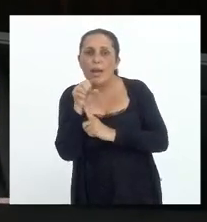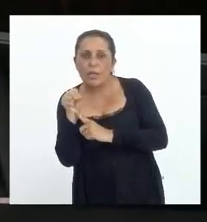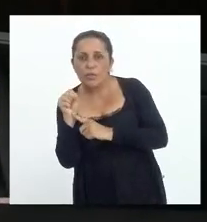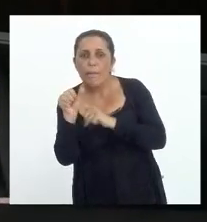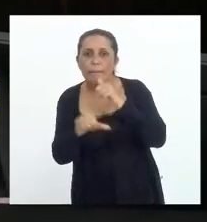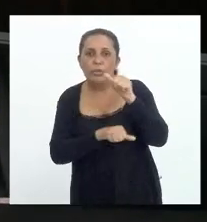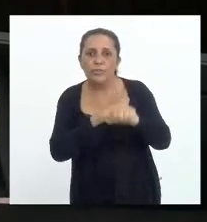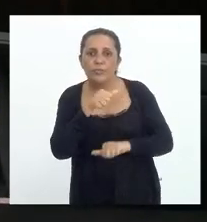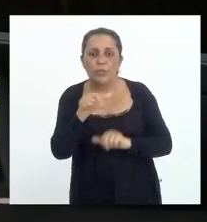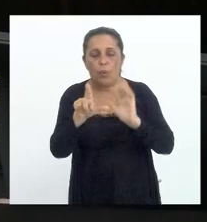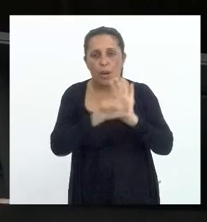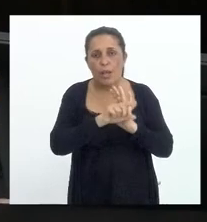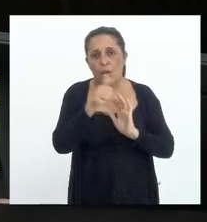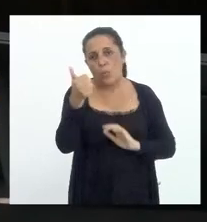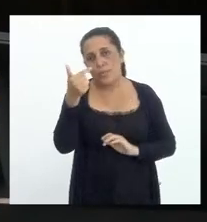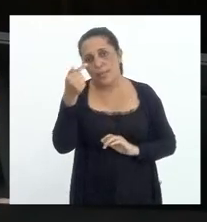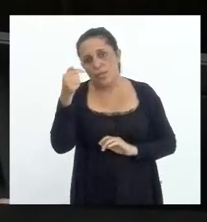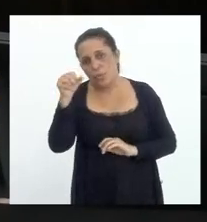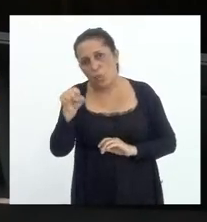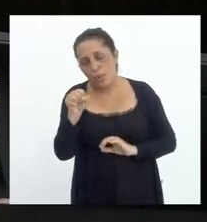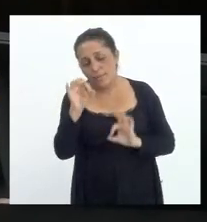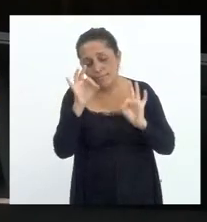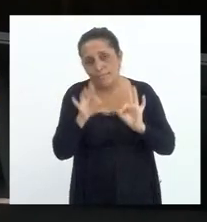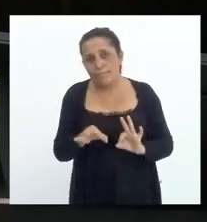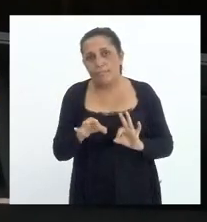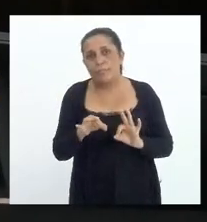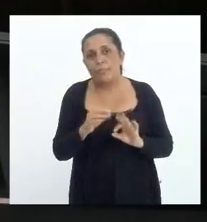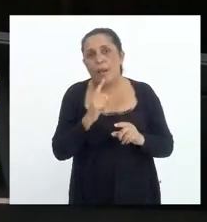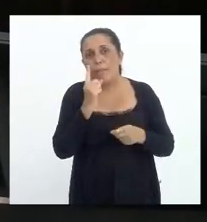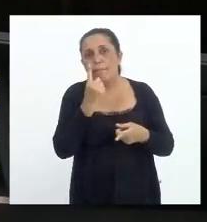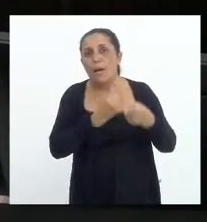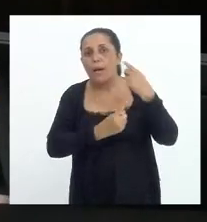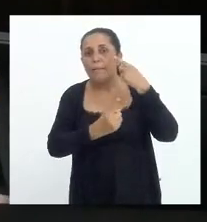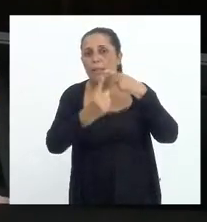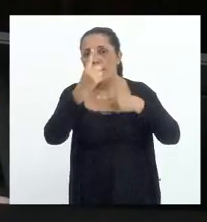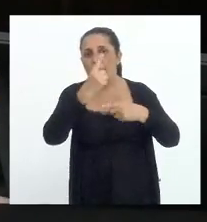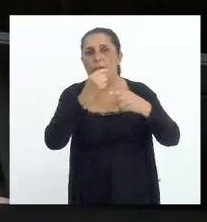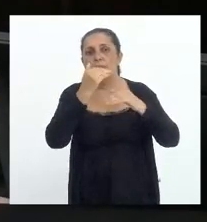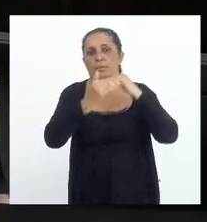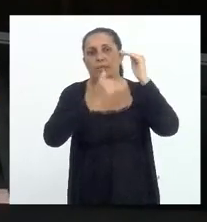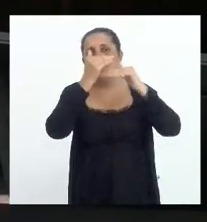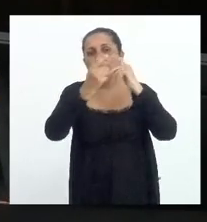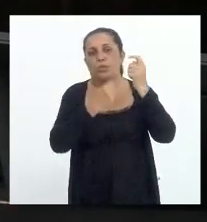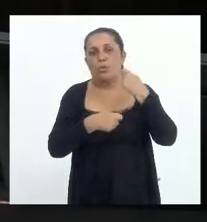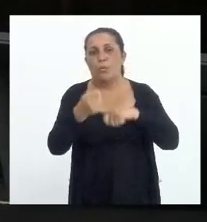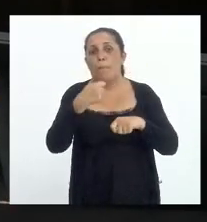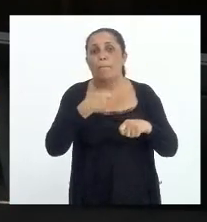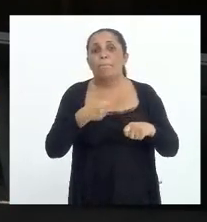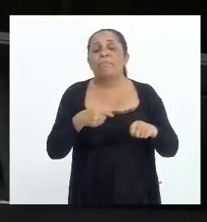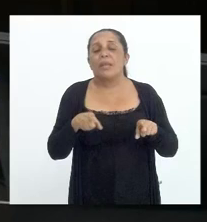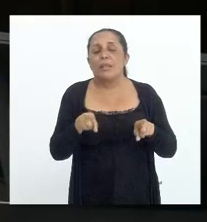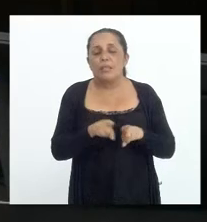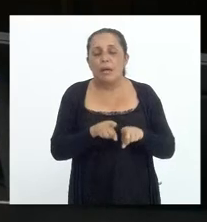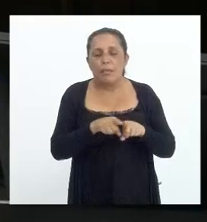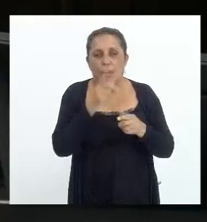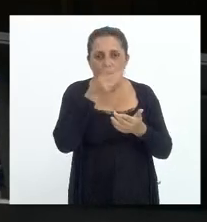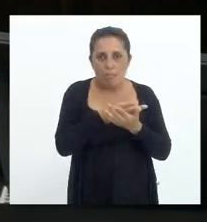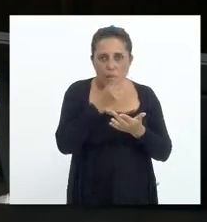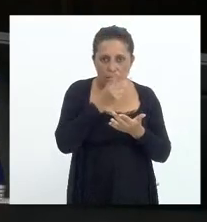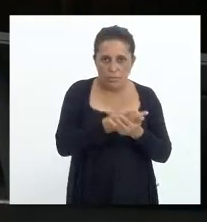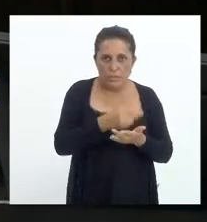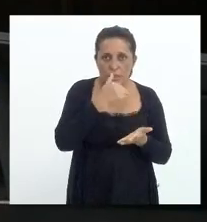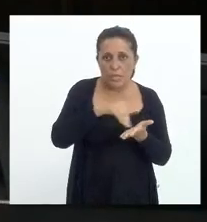modificações na Lei 178, exatamente para gerar desenvolvimento econômico. E, ao mesmo tempo, o secretário